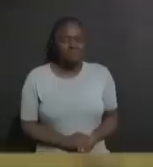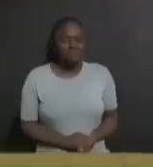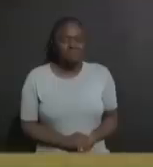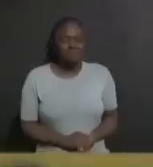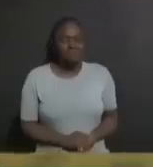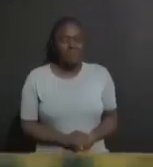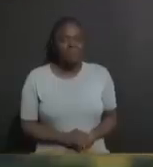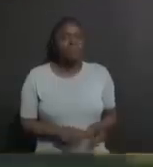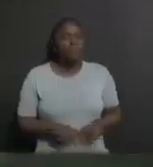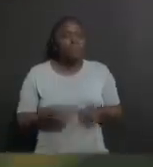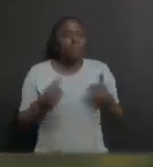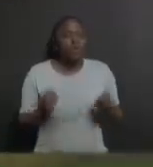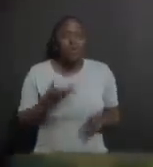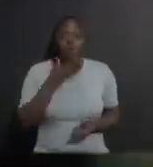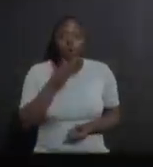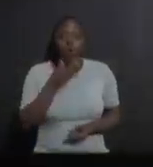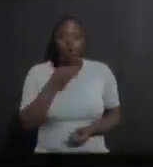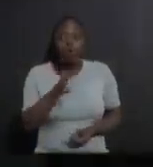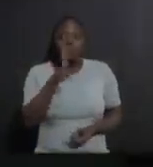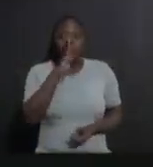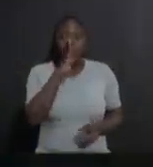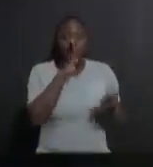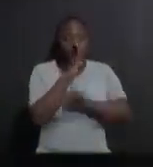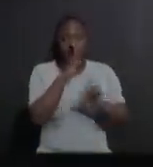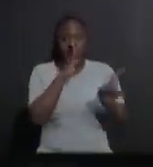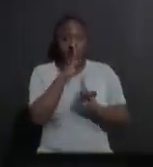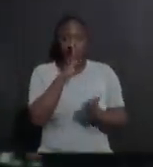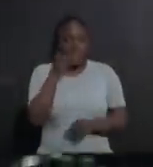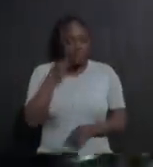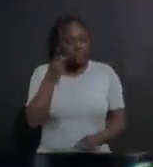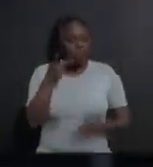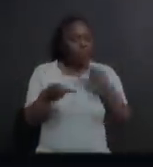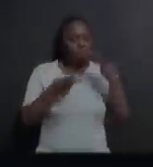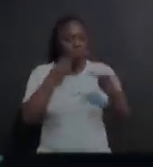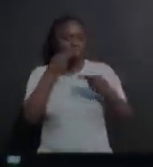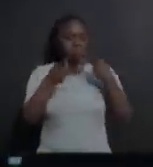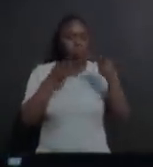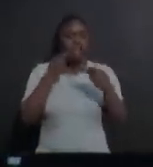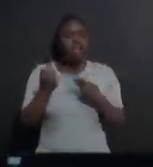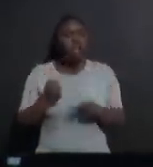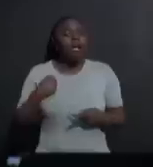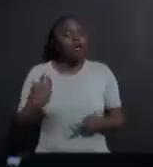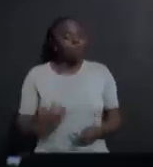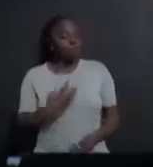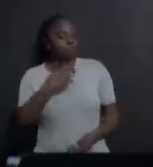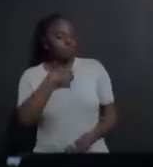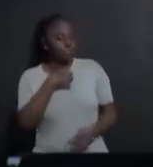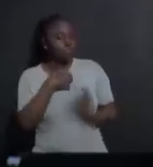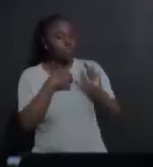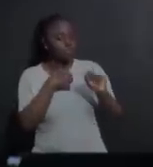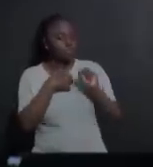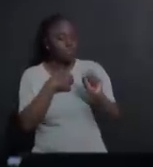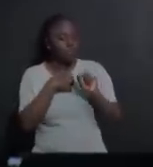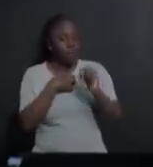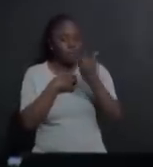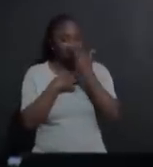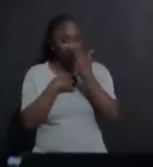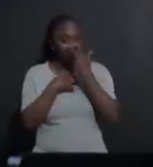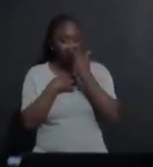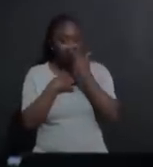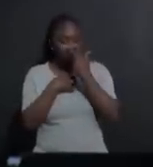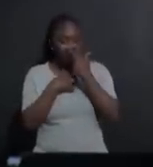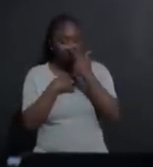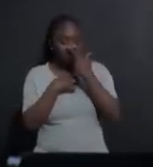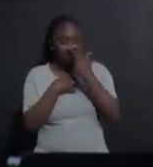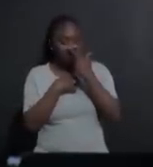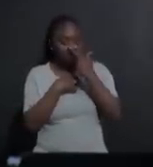Só, gente, que o homem não calava a boca. Sabe como é que eu estava me sentindo sentado? Como, tipo, parece que eu liguei o